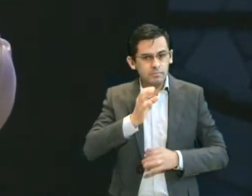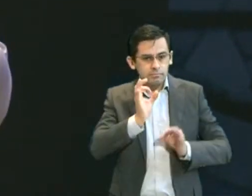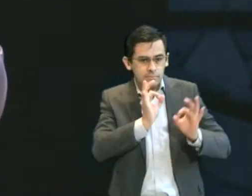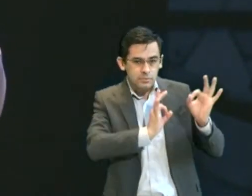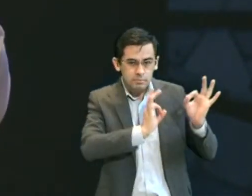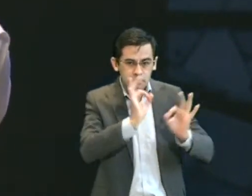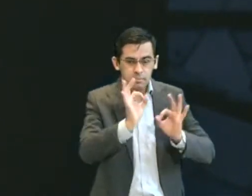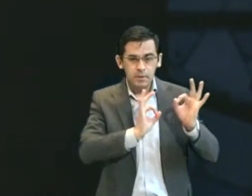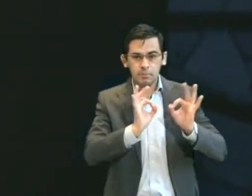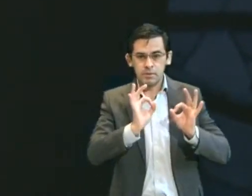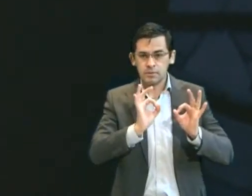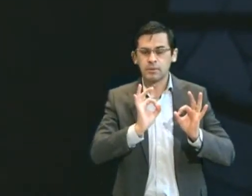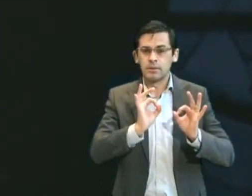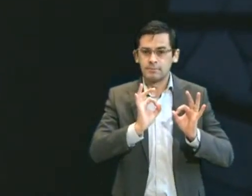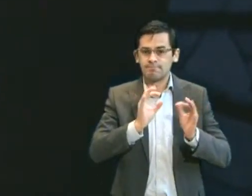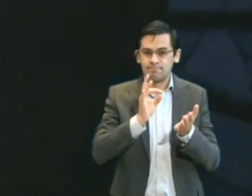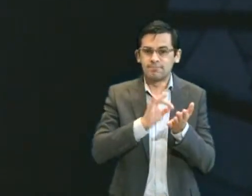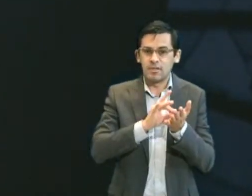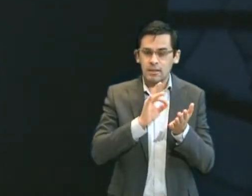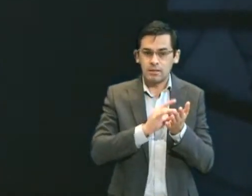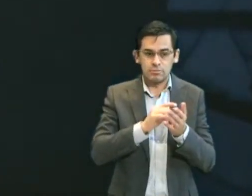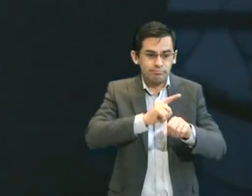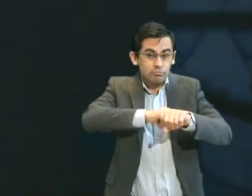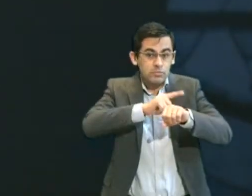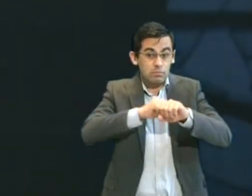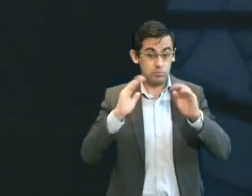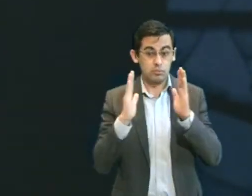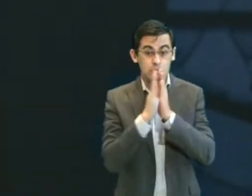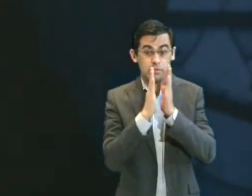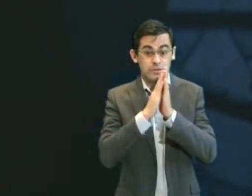uma grande campanha de oração.